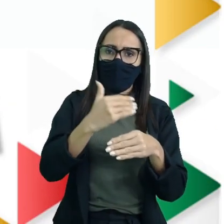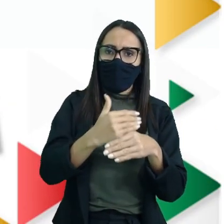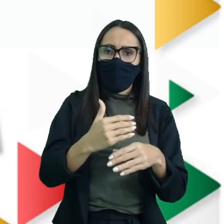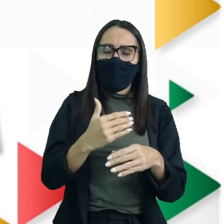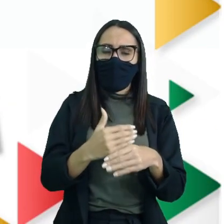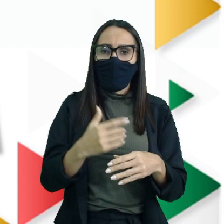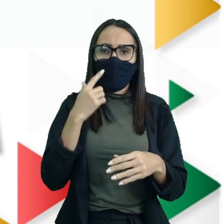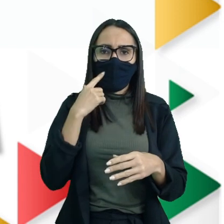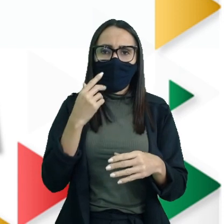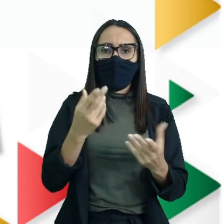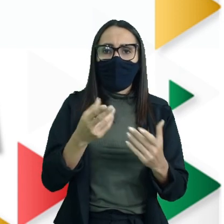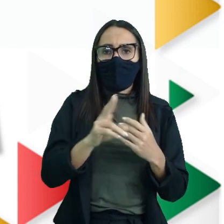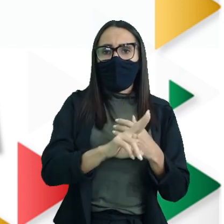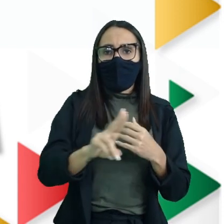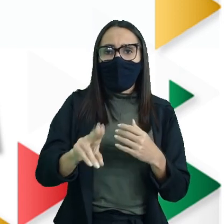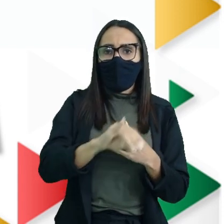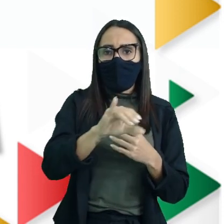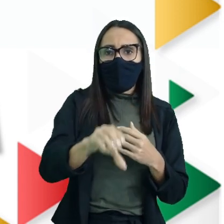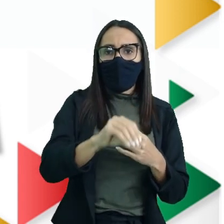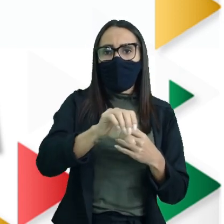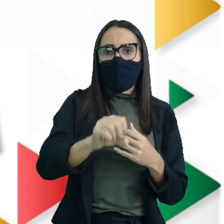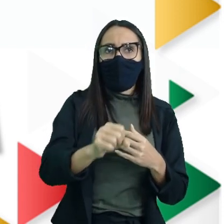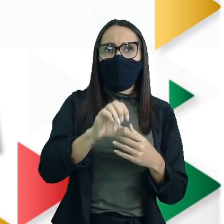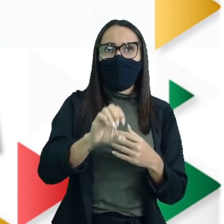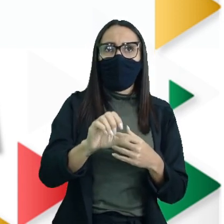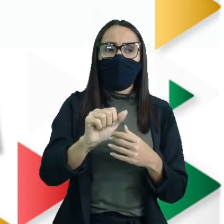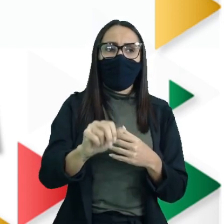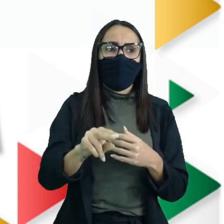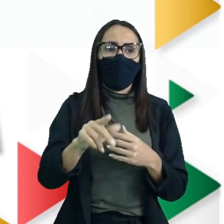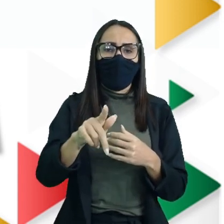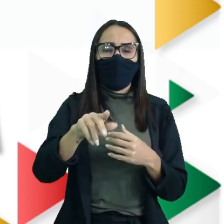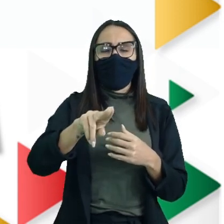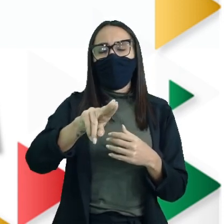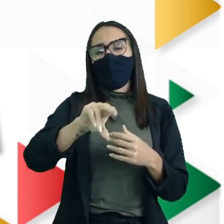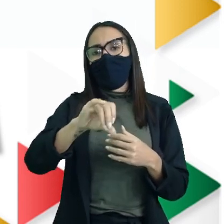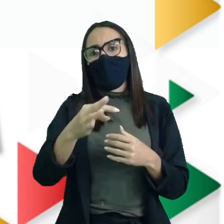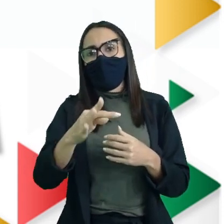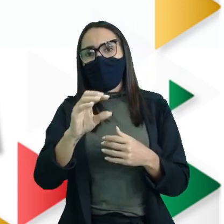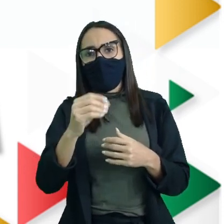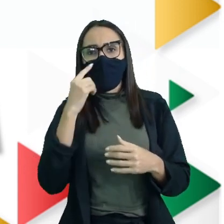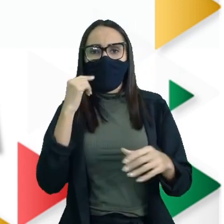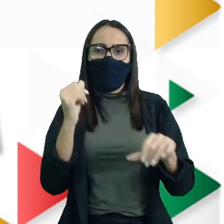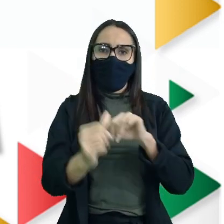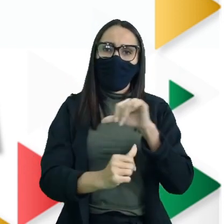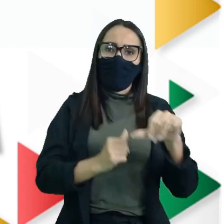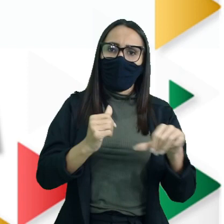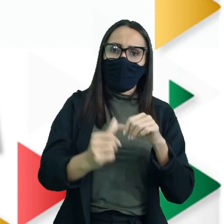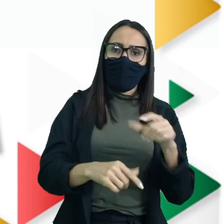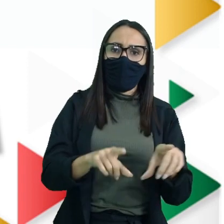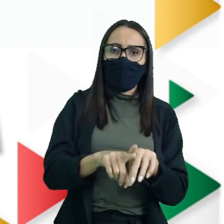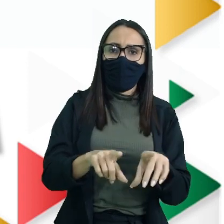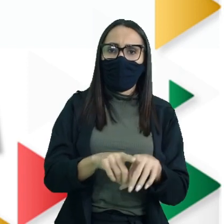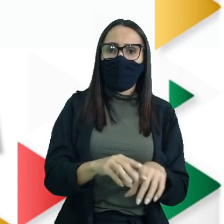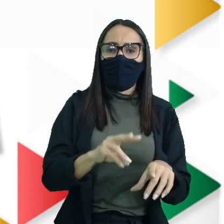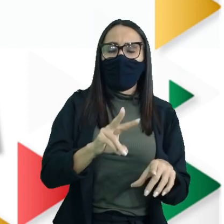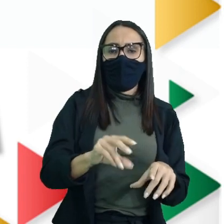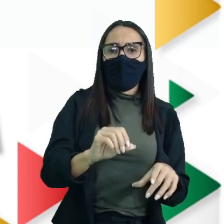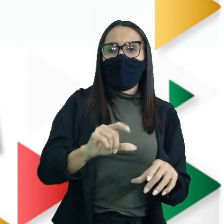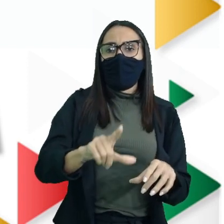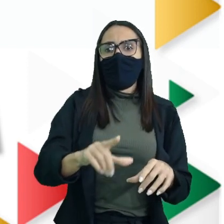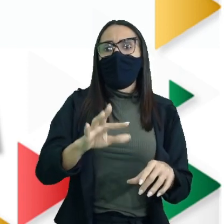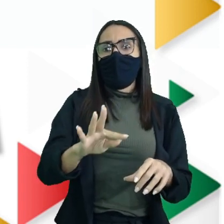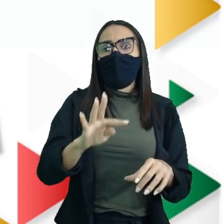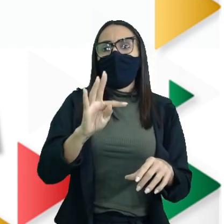senhor chamado José Augusto de Araújo, e o custo também foi onerado pelas modificações introduzidas por Valtier para